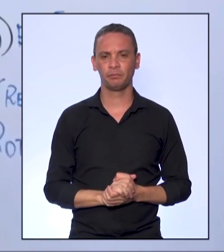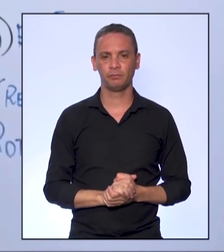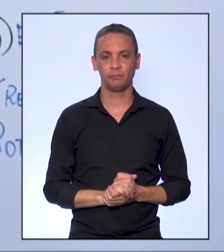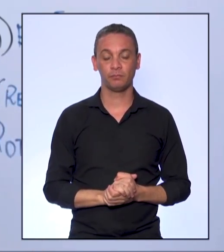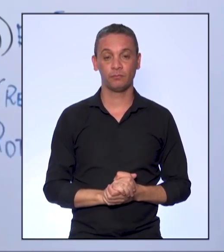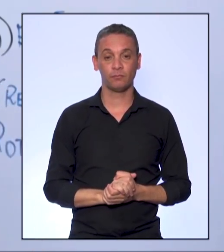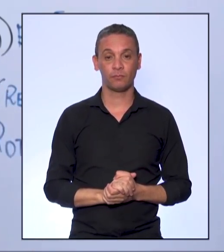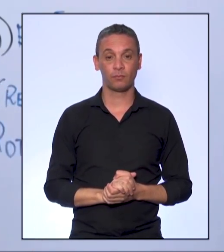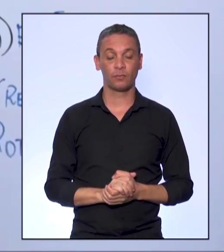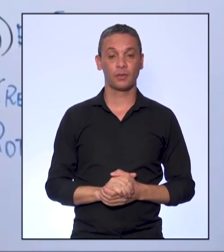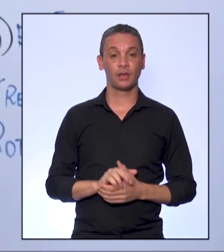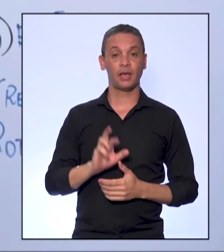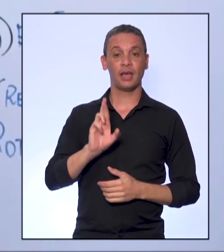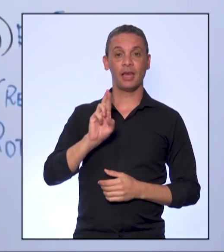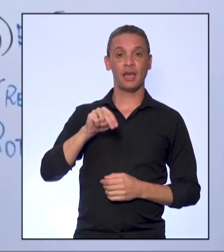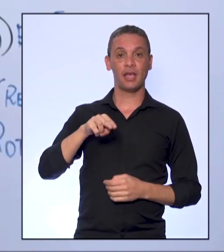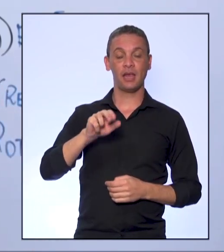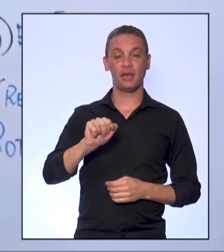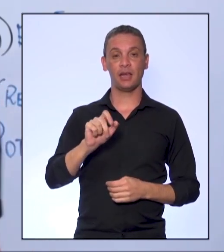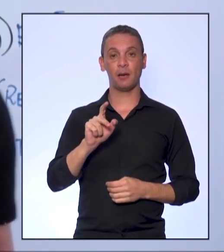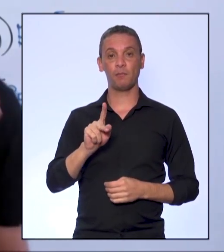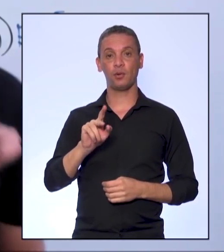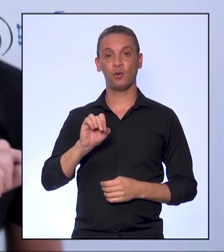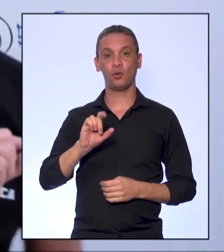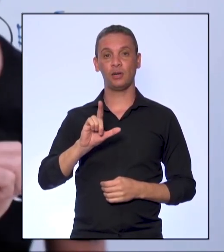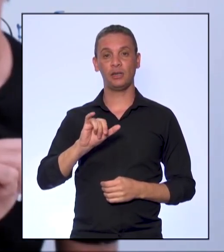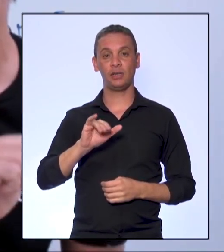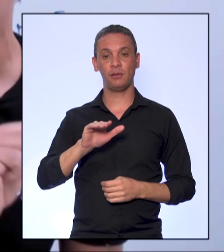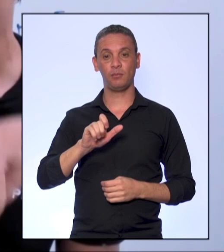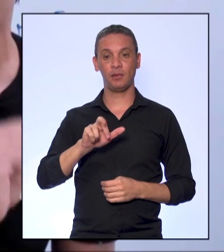RNA polimerase é aquela que produz RNA